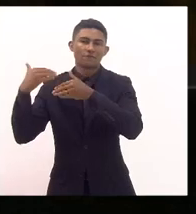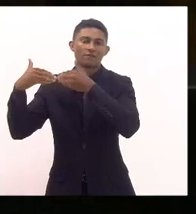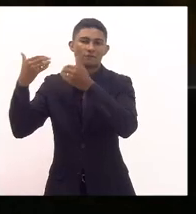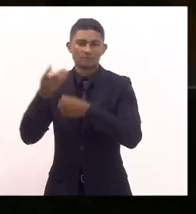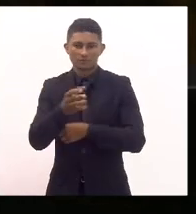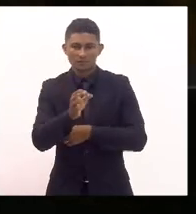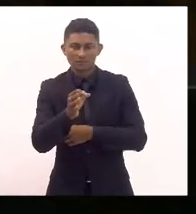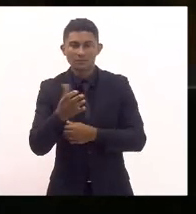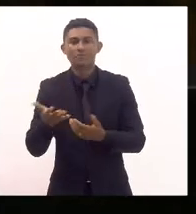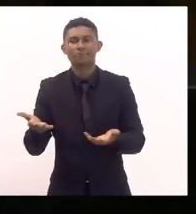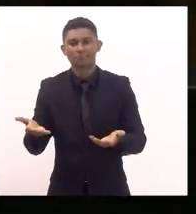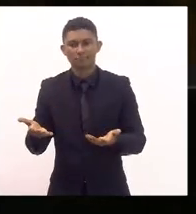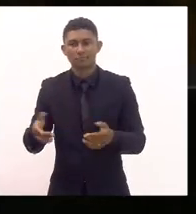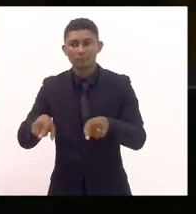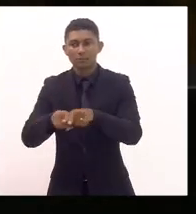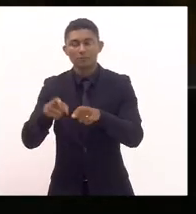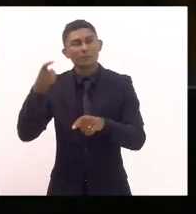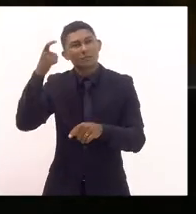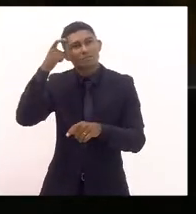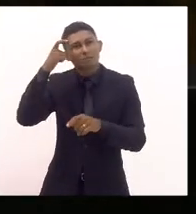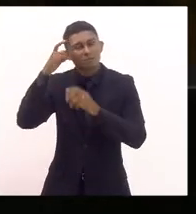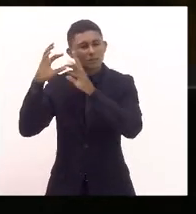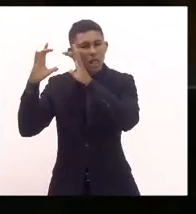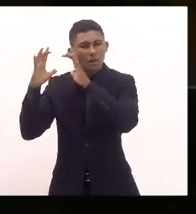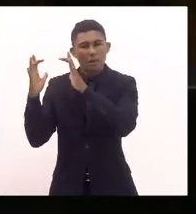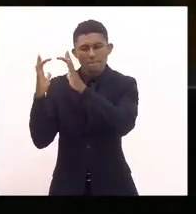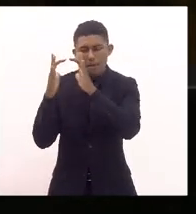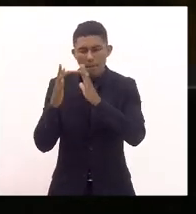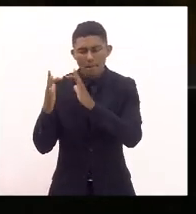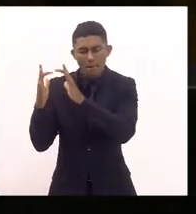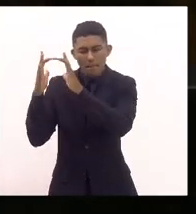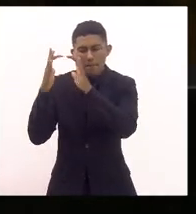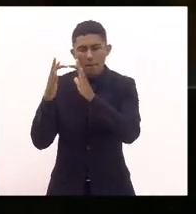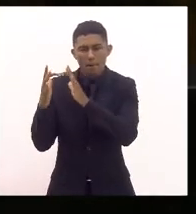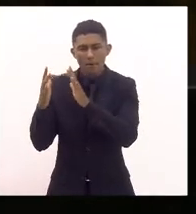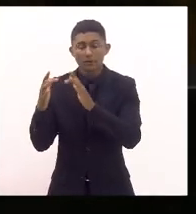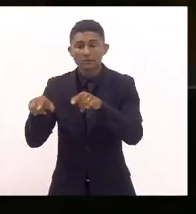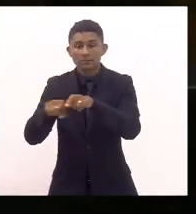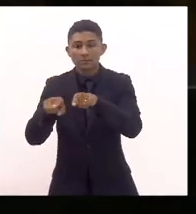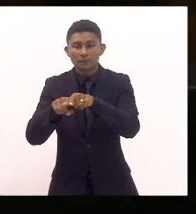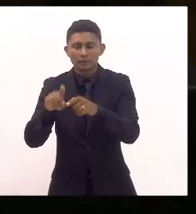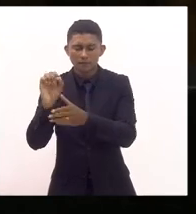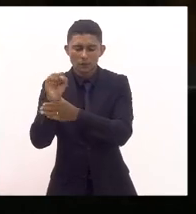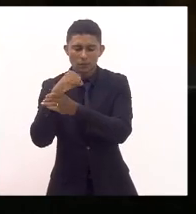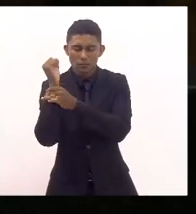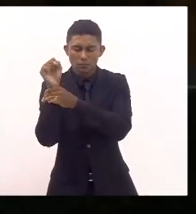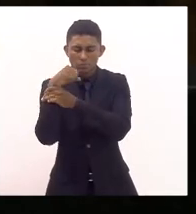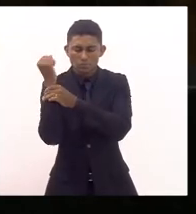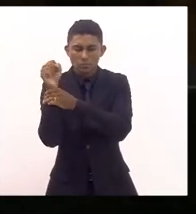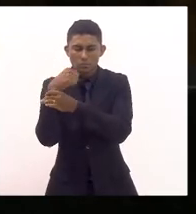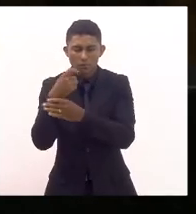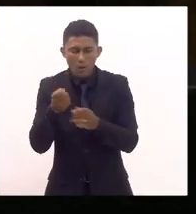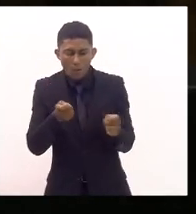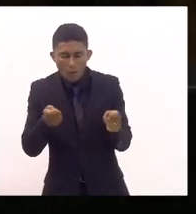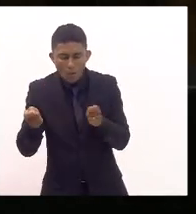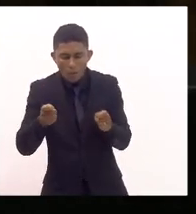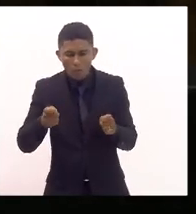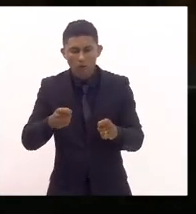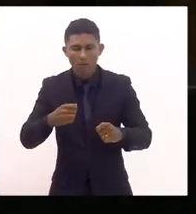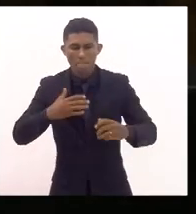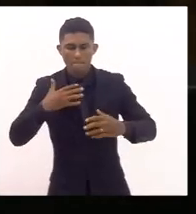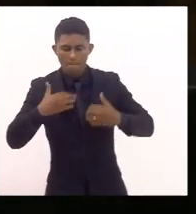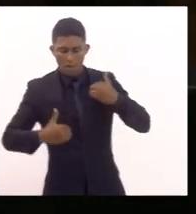das conexões neuronais é uma do controle motor então A criança precisa de